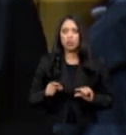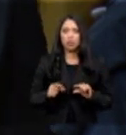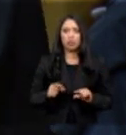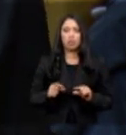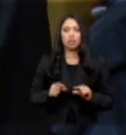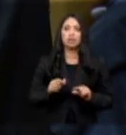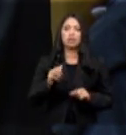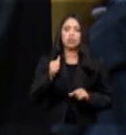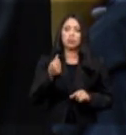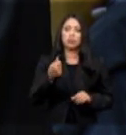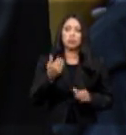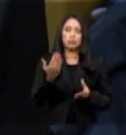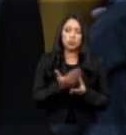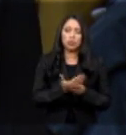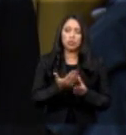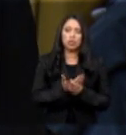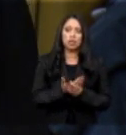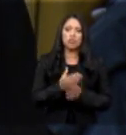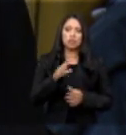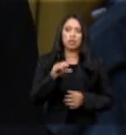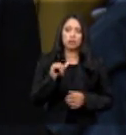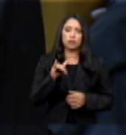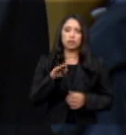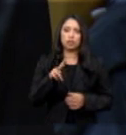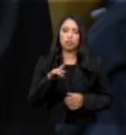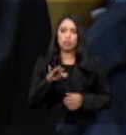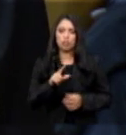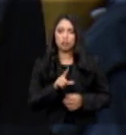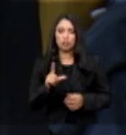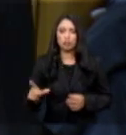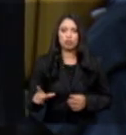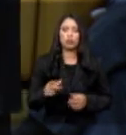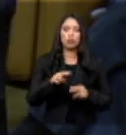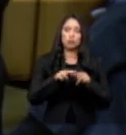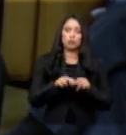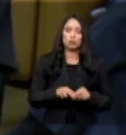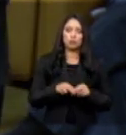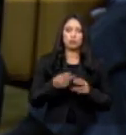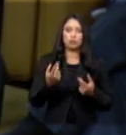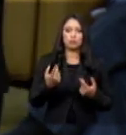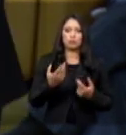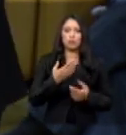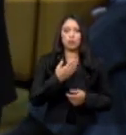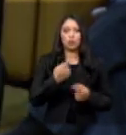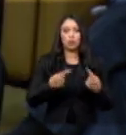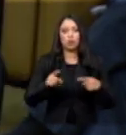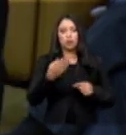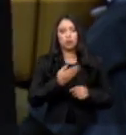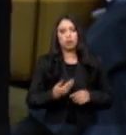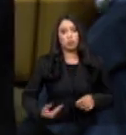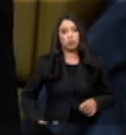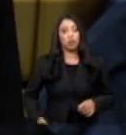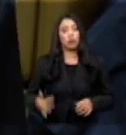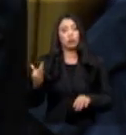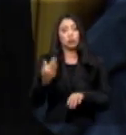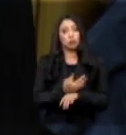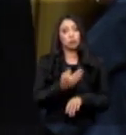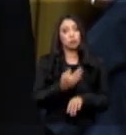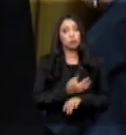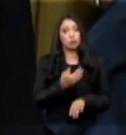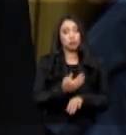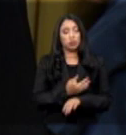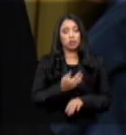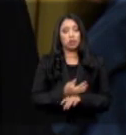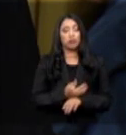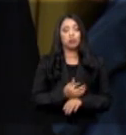cíveis originárias, por conta de sanções da União, Somos um dos que mais suportou as perdas da Lei Candir. O ministro